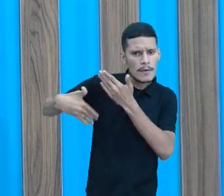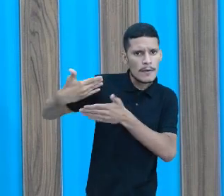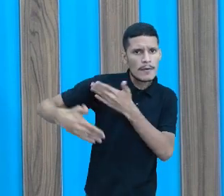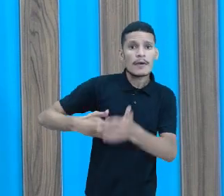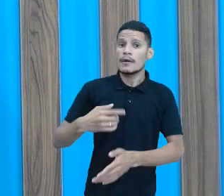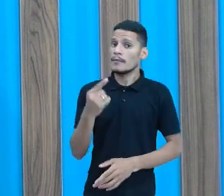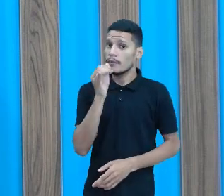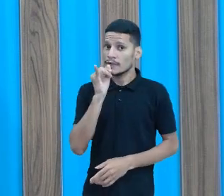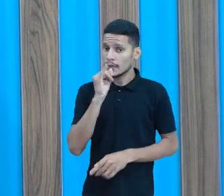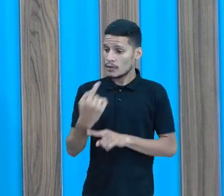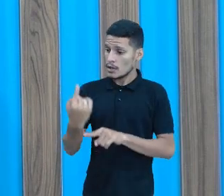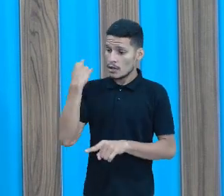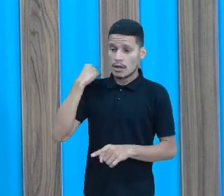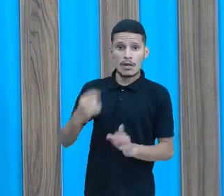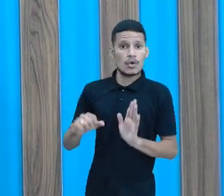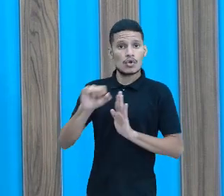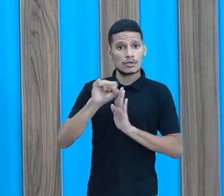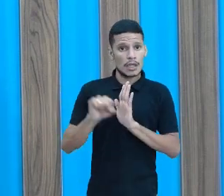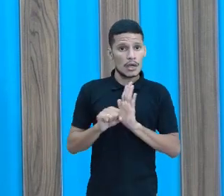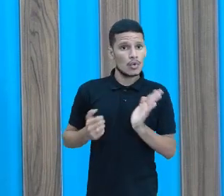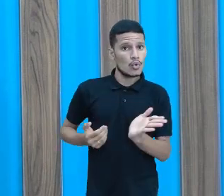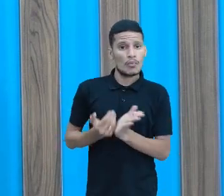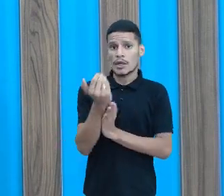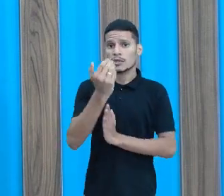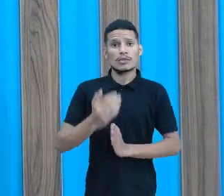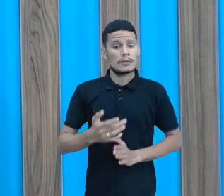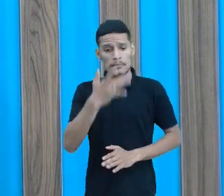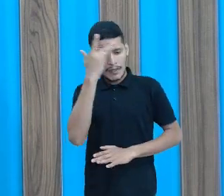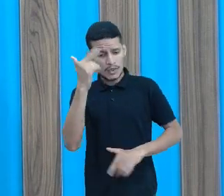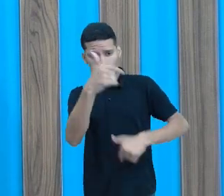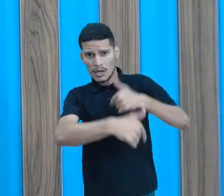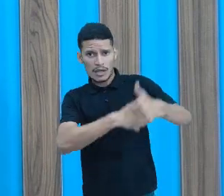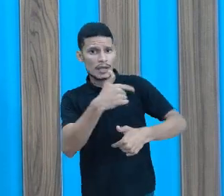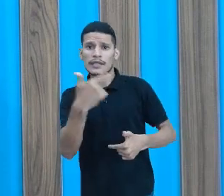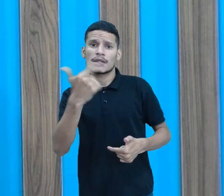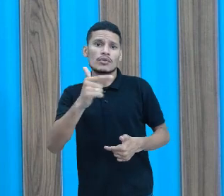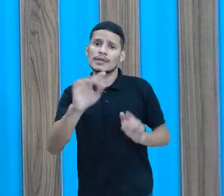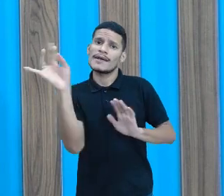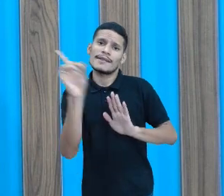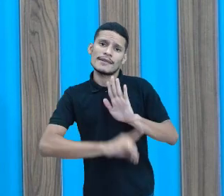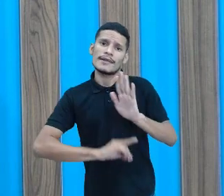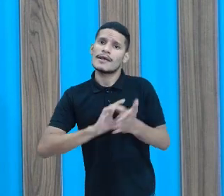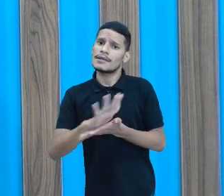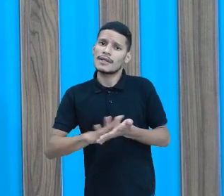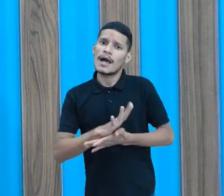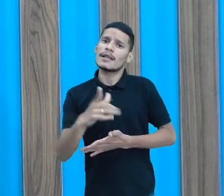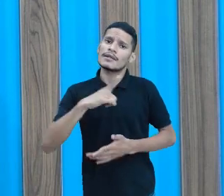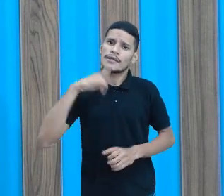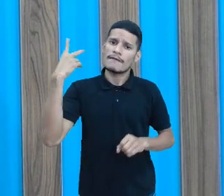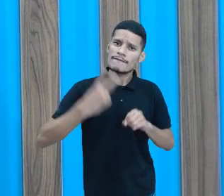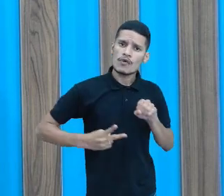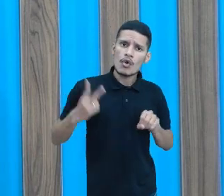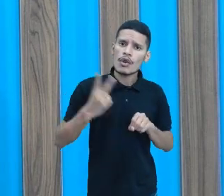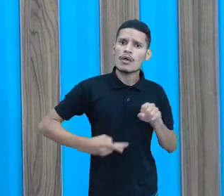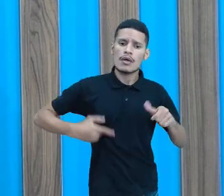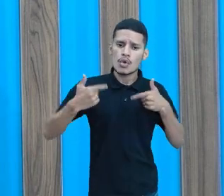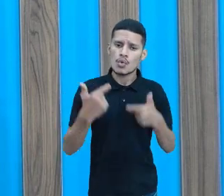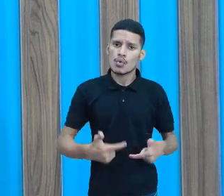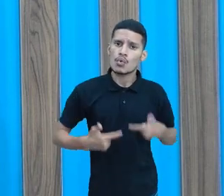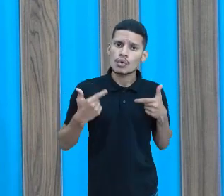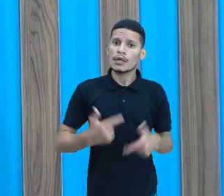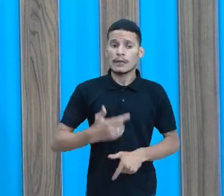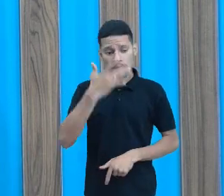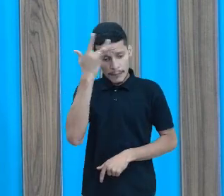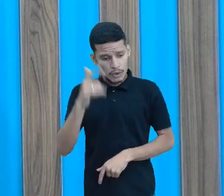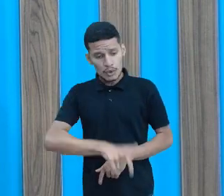por exemplo, no Brasil no início do século, em que não se tinha direito nenhum, né? A gente viu um processo de muita violência ao qual o